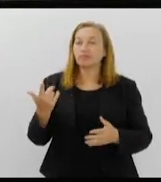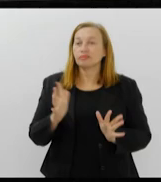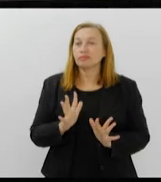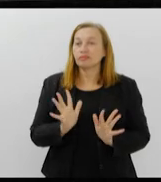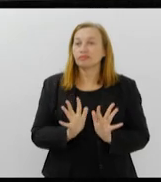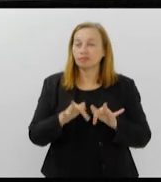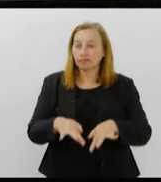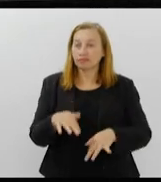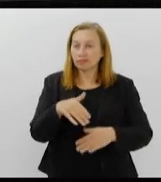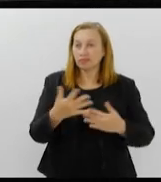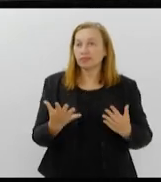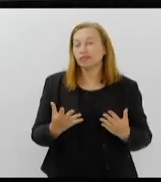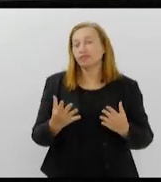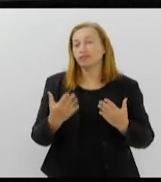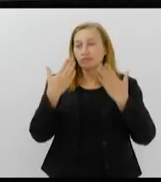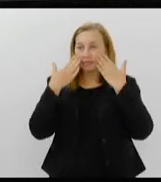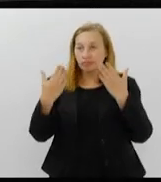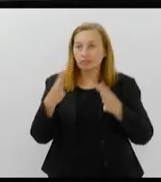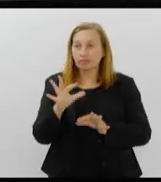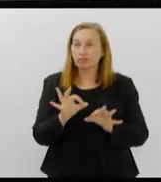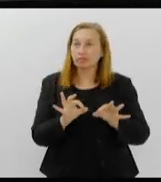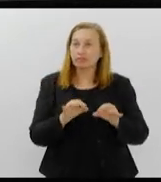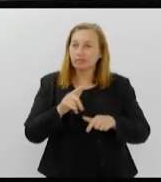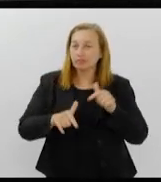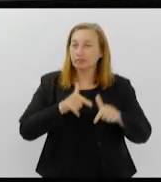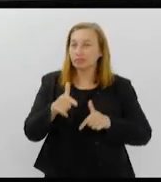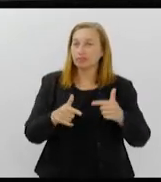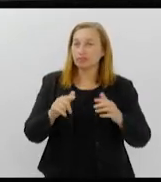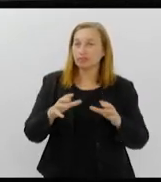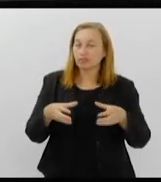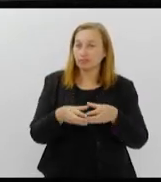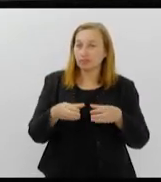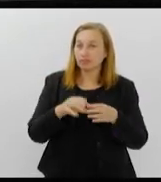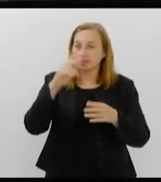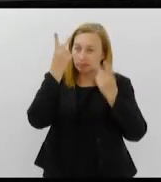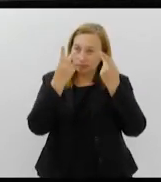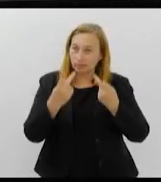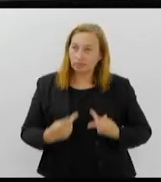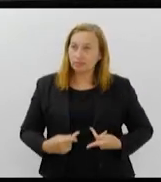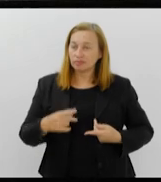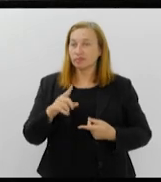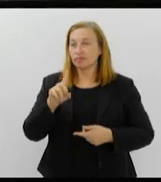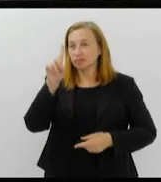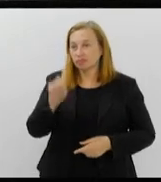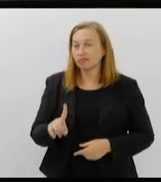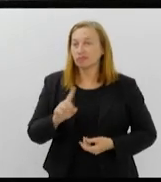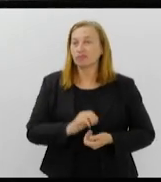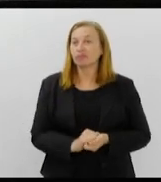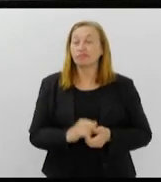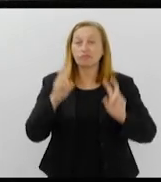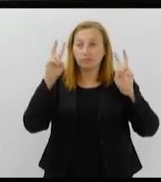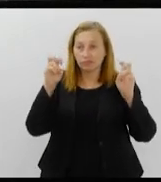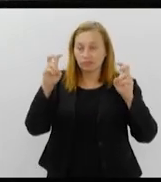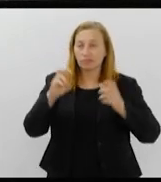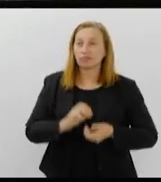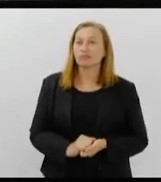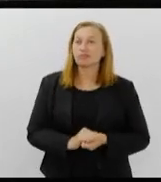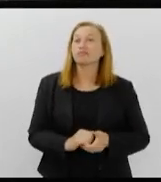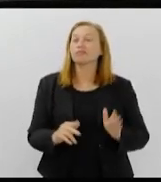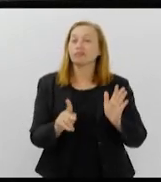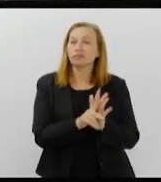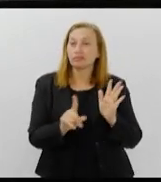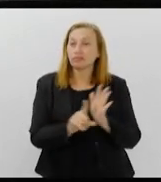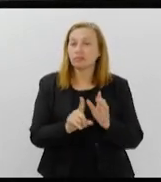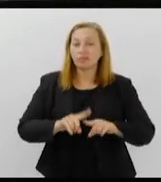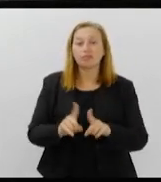quero apresentar o trabalho que a nossa Comissão de Direitos Humanos vem fazendo acerca do tema, da qual origina não somente esse projeto de